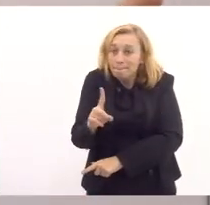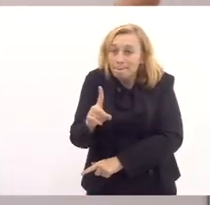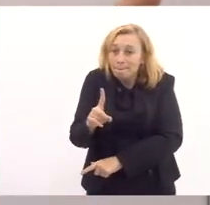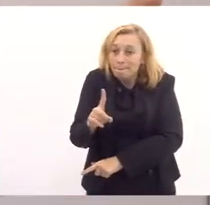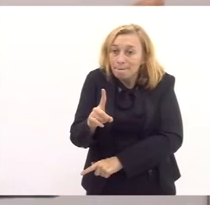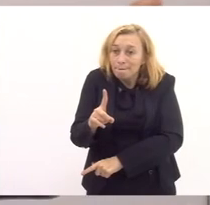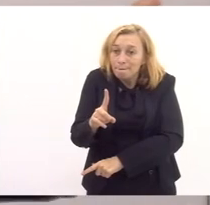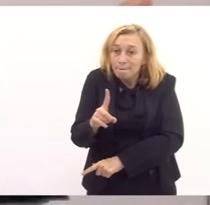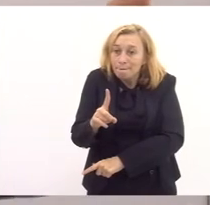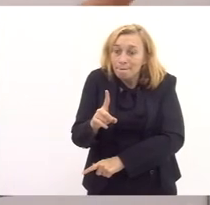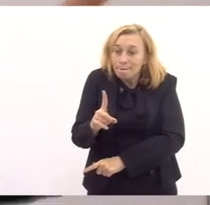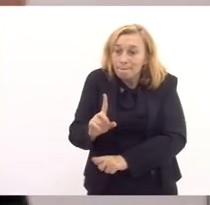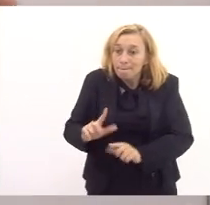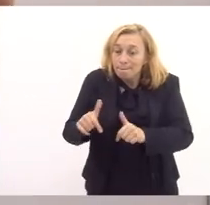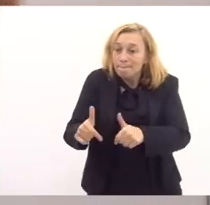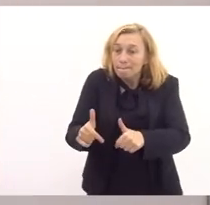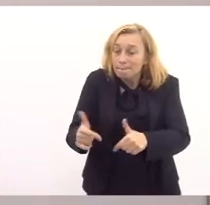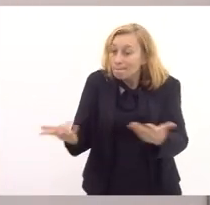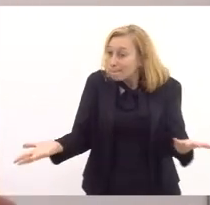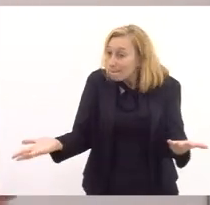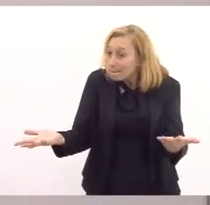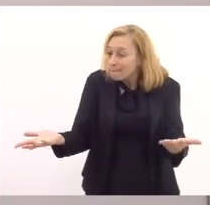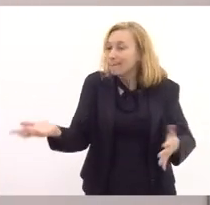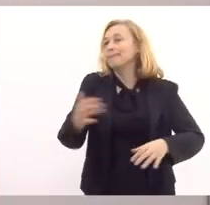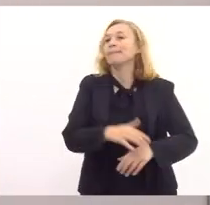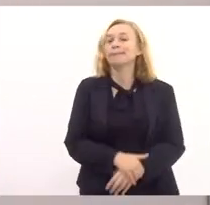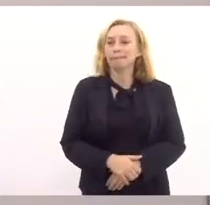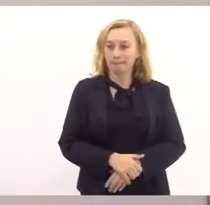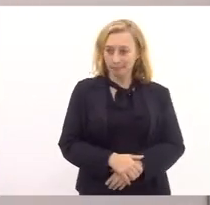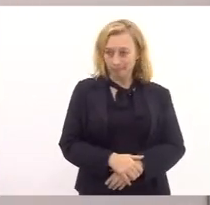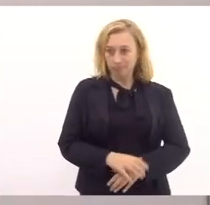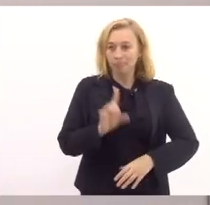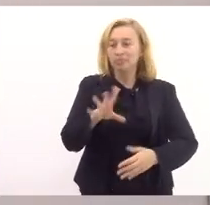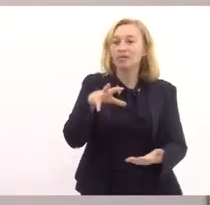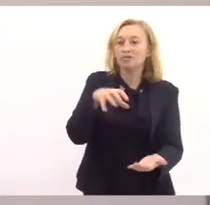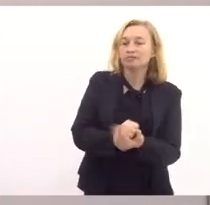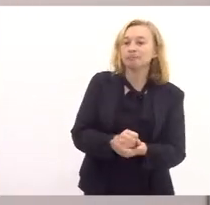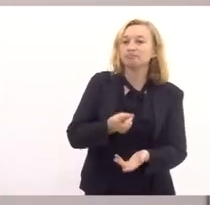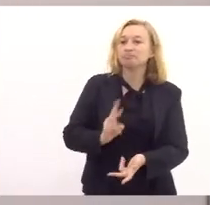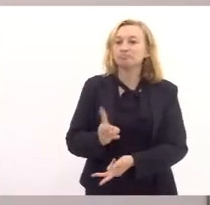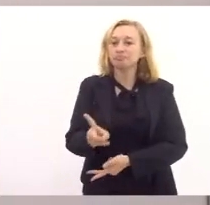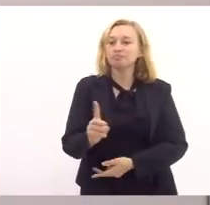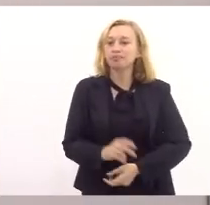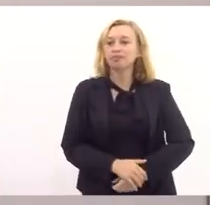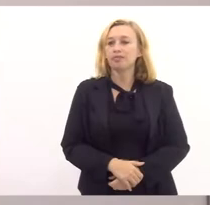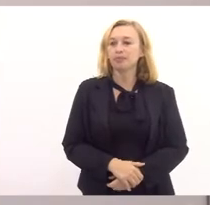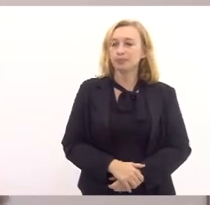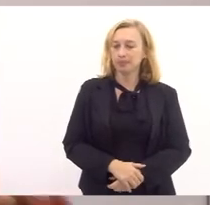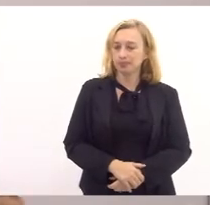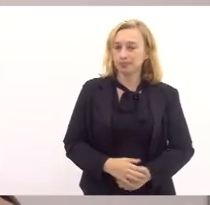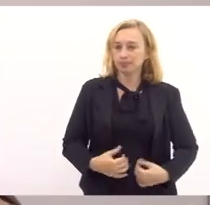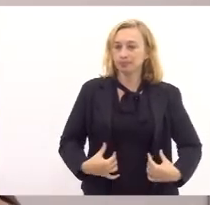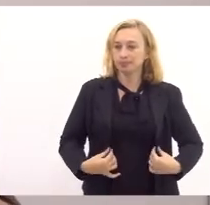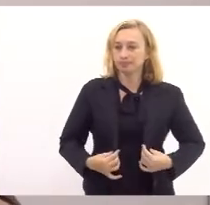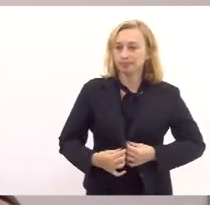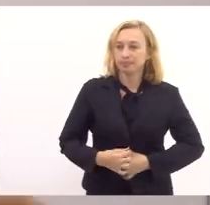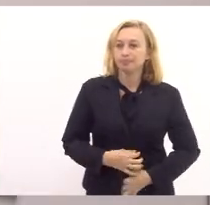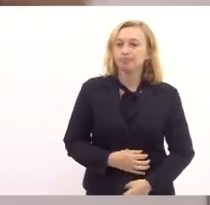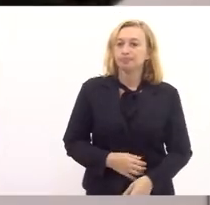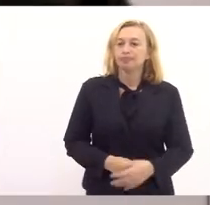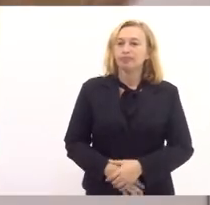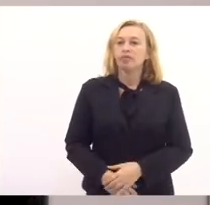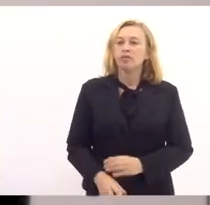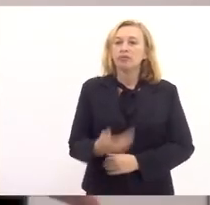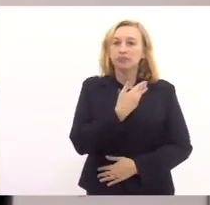é não funcionar. Bom, só esse registro. Mas continuando aqui. Aí